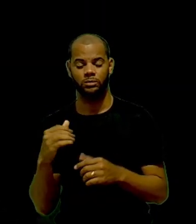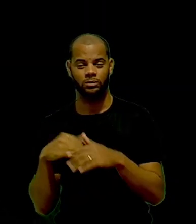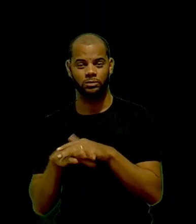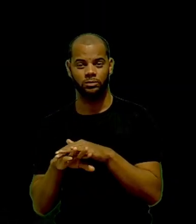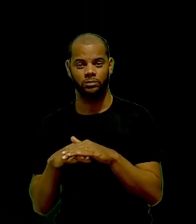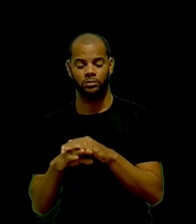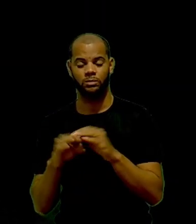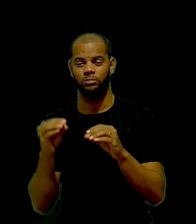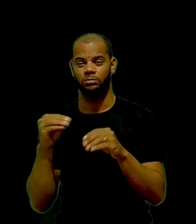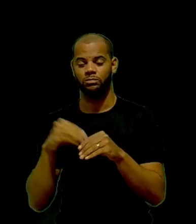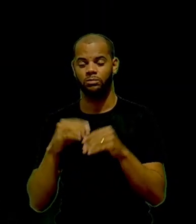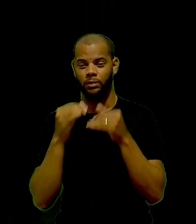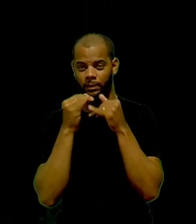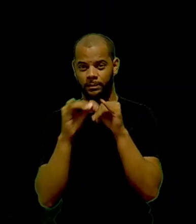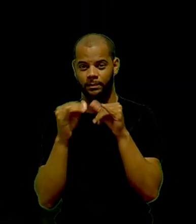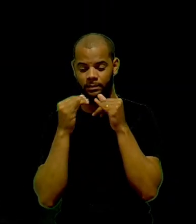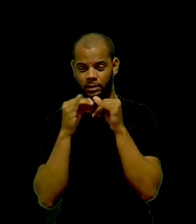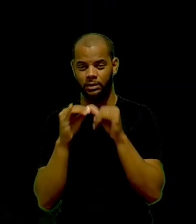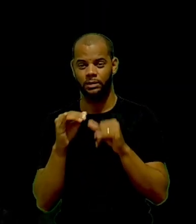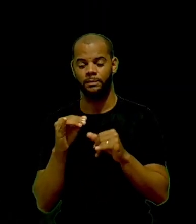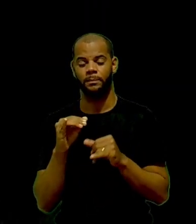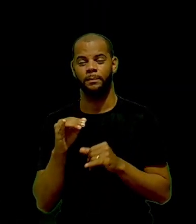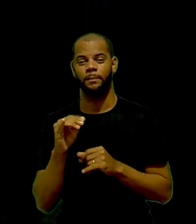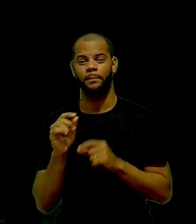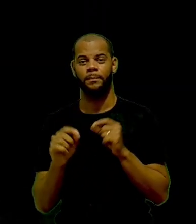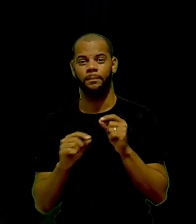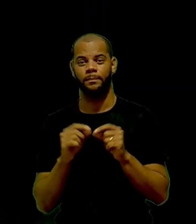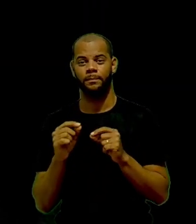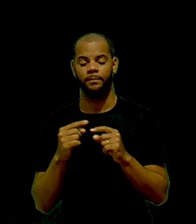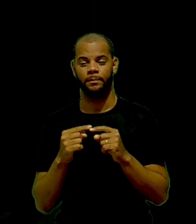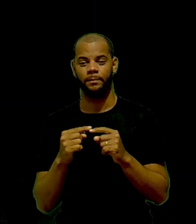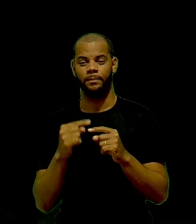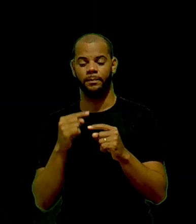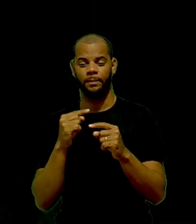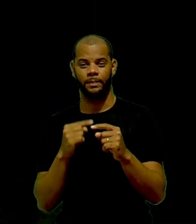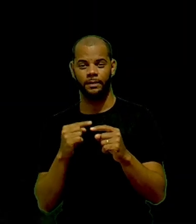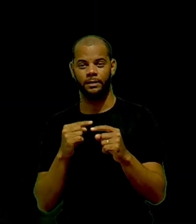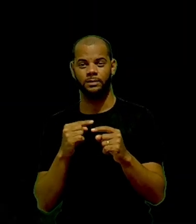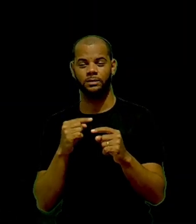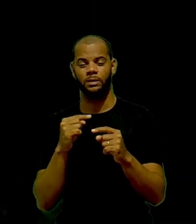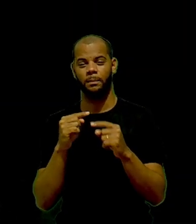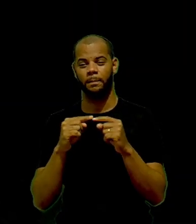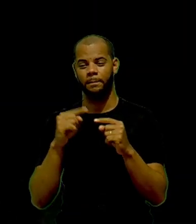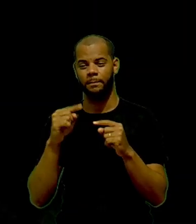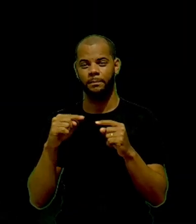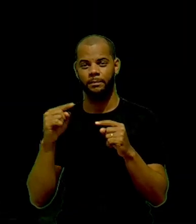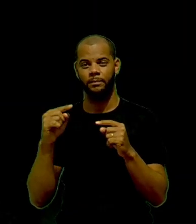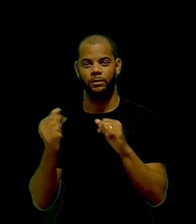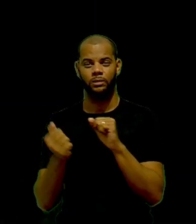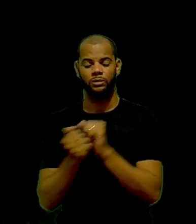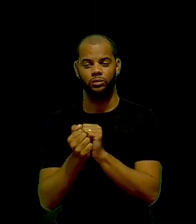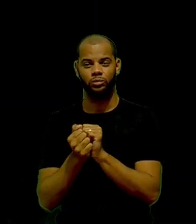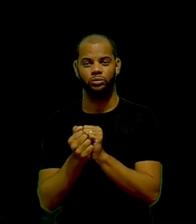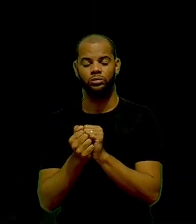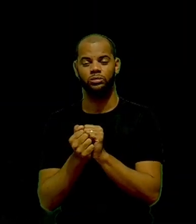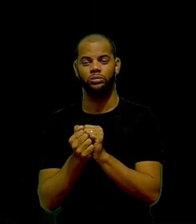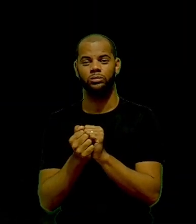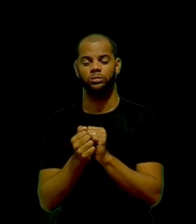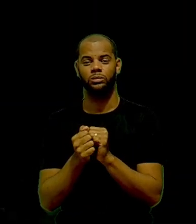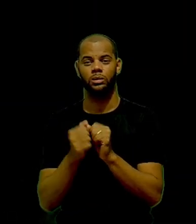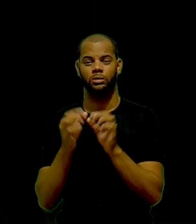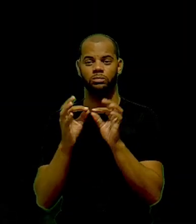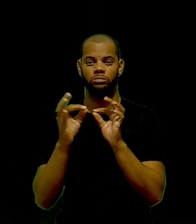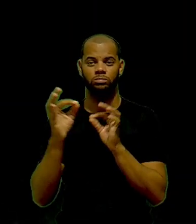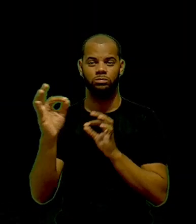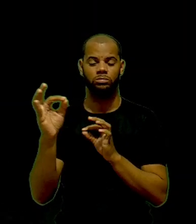sistema elétrico. Quando eu falo sistema elétrico, é antes do medidor, atrás do medidor, lá junto com o consumidor, na linha elétrica,